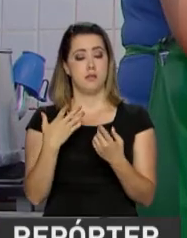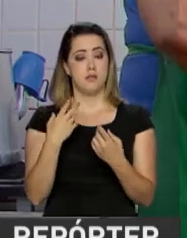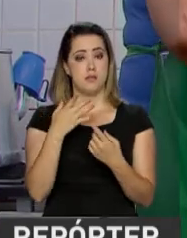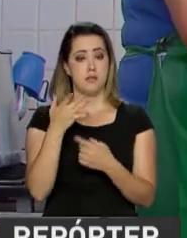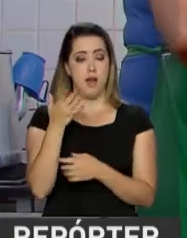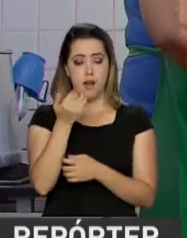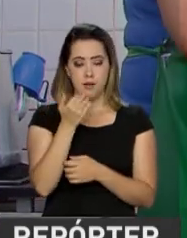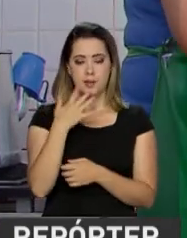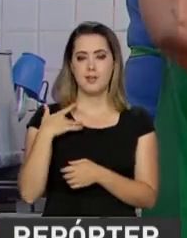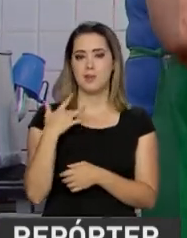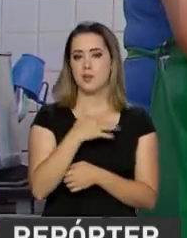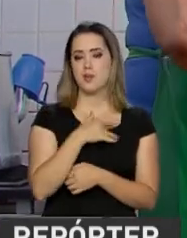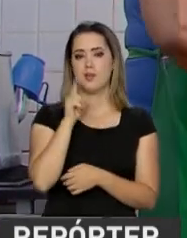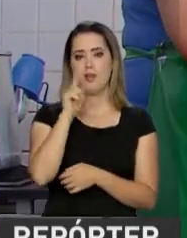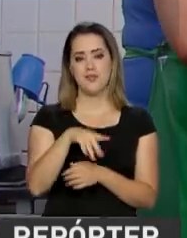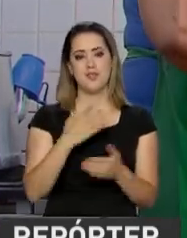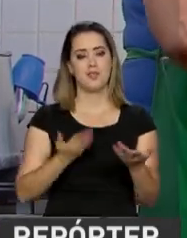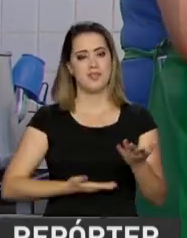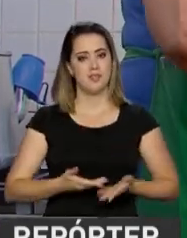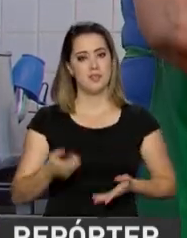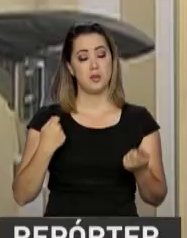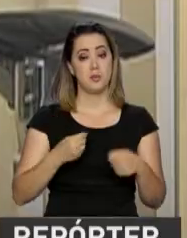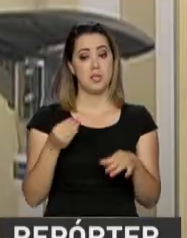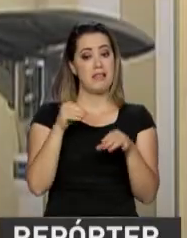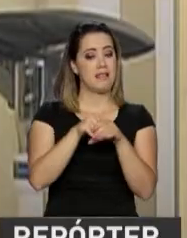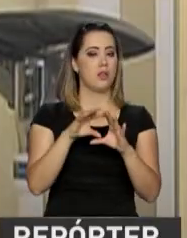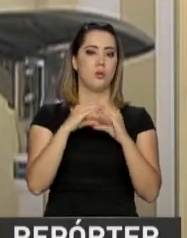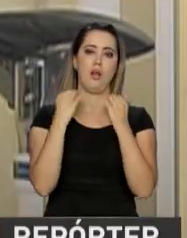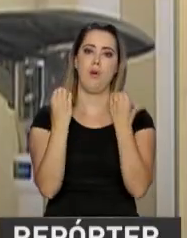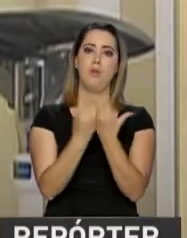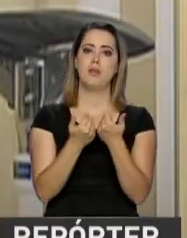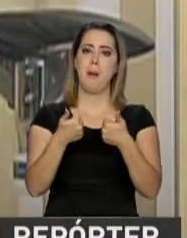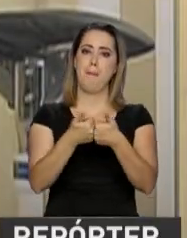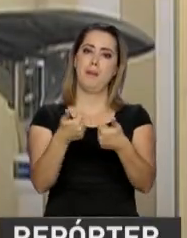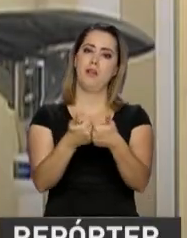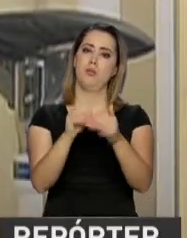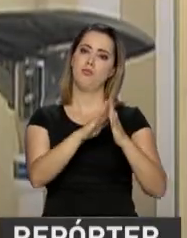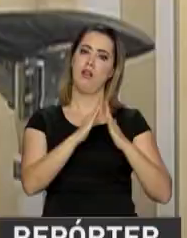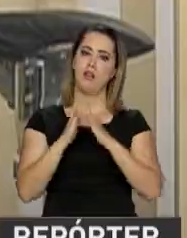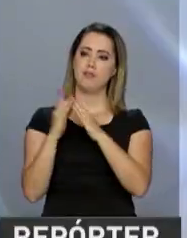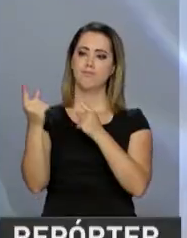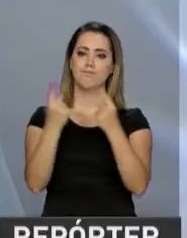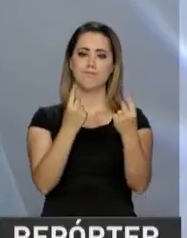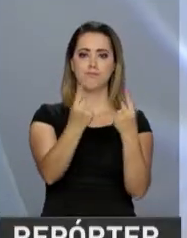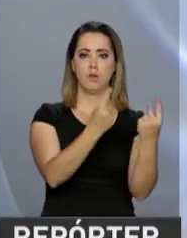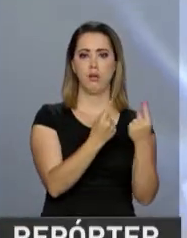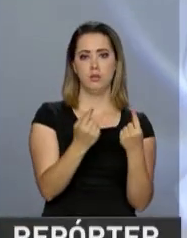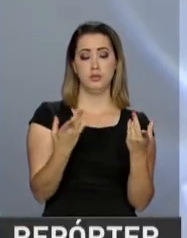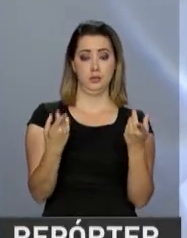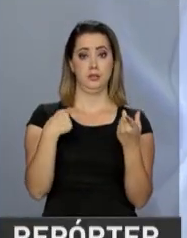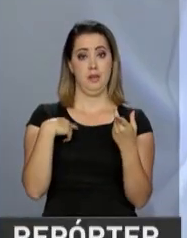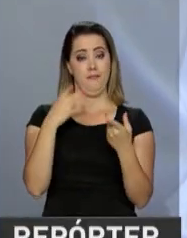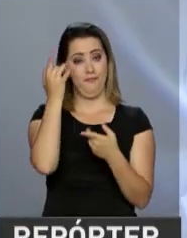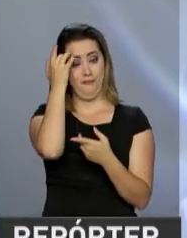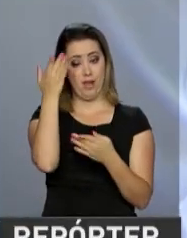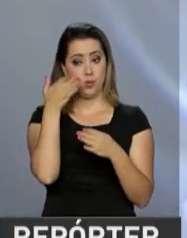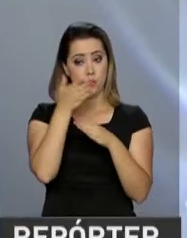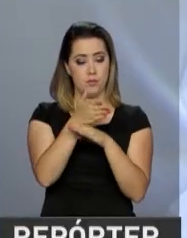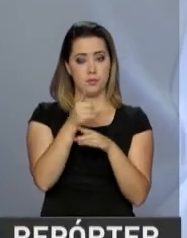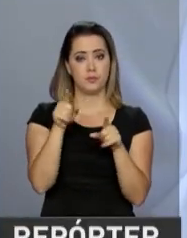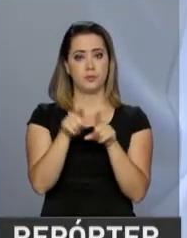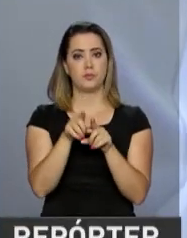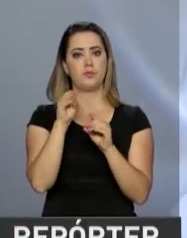ações e serviços que devem estar na comunidade esperto da casa de cada pessoa facilitando o acesso a um atendimento